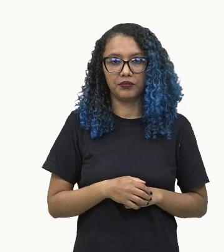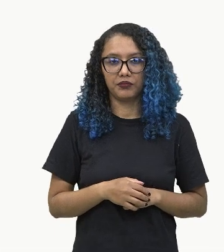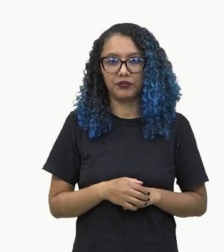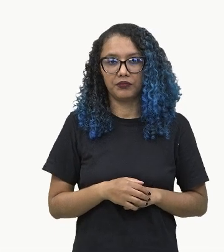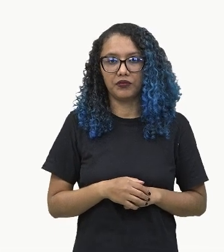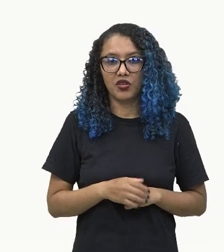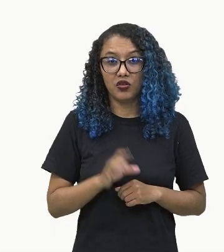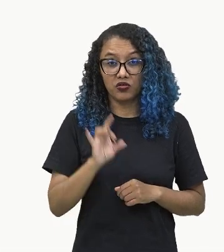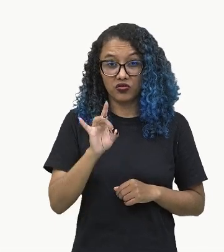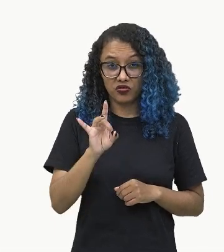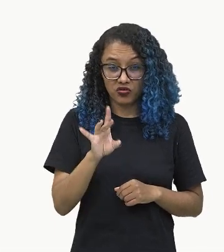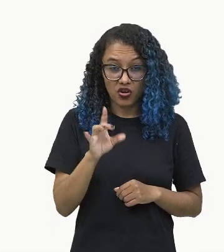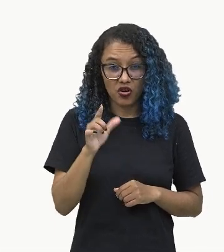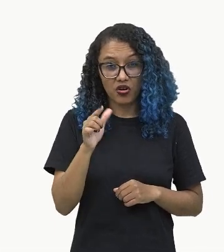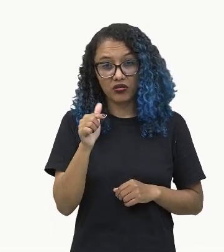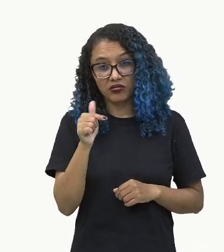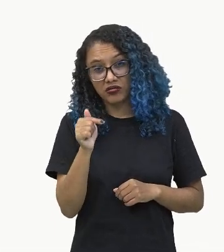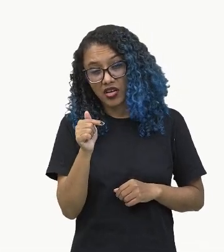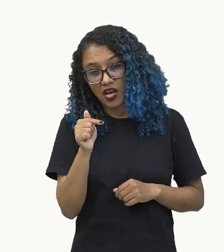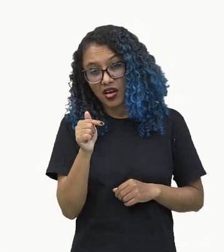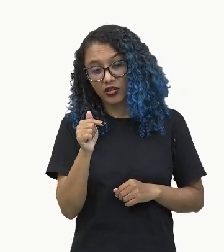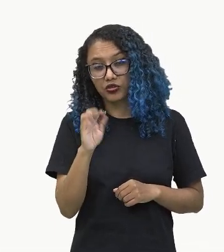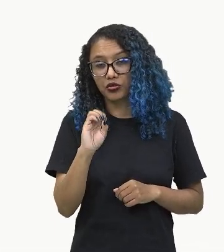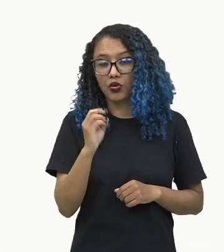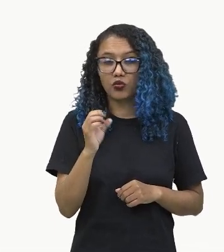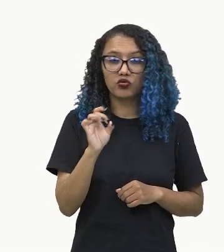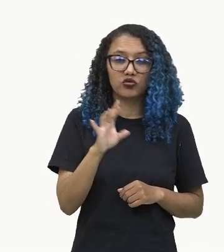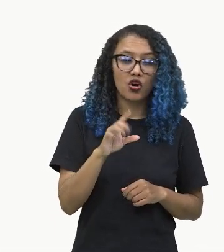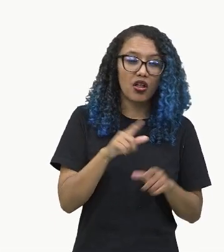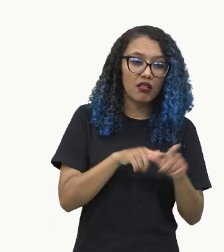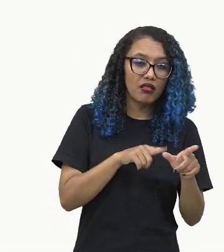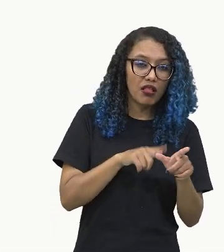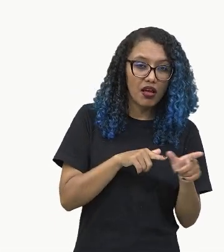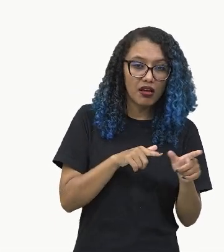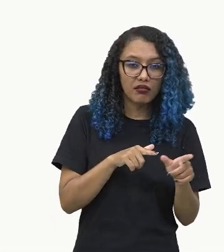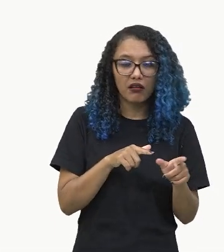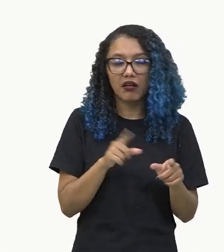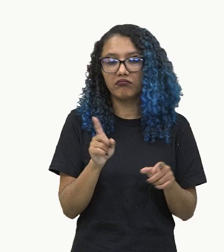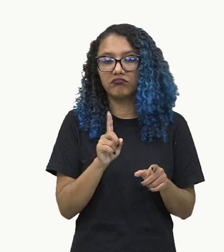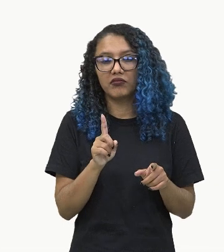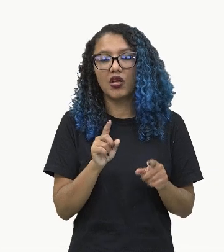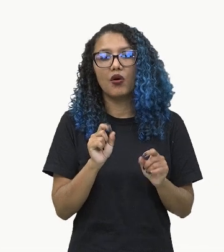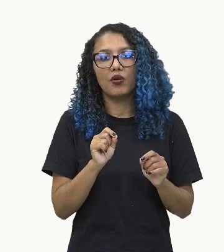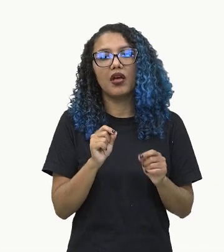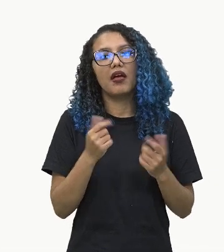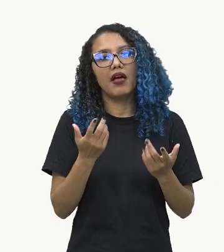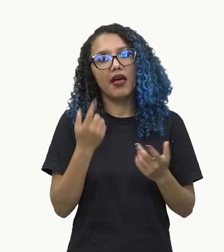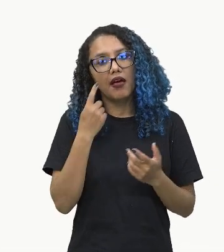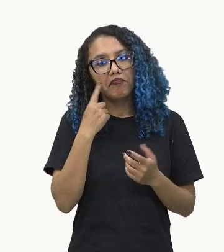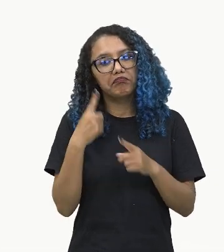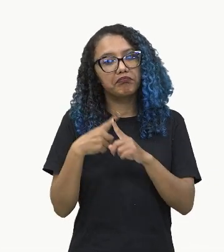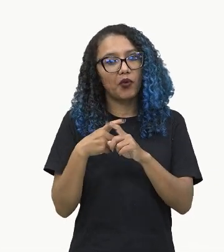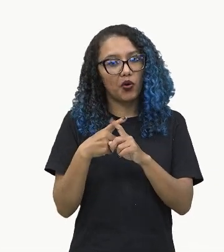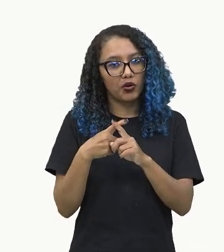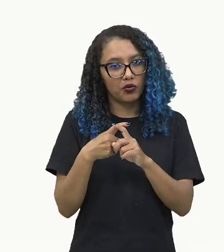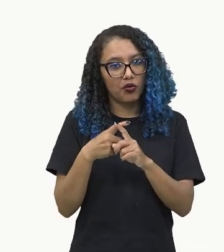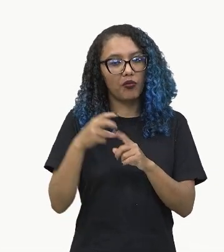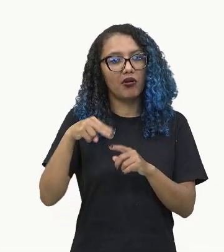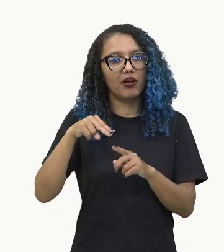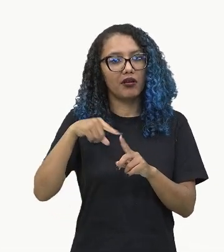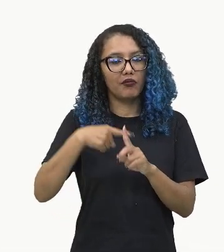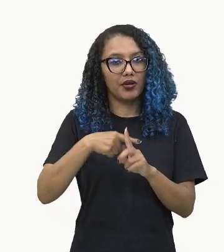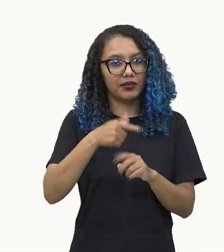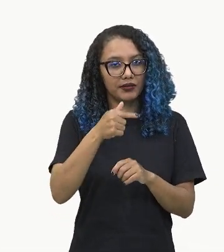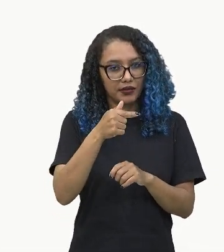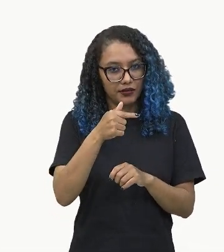vai ser somente um número ou somente uma letra, e sim um polinômio, n mais 7.